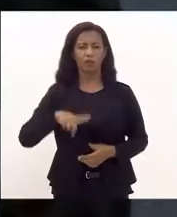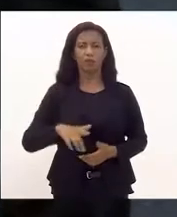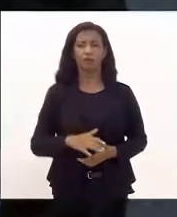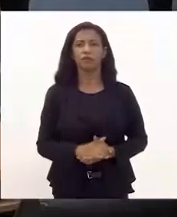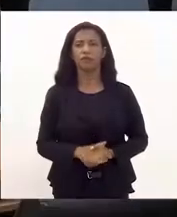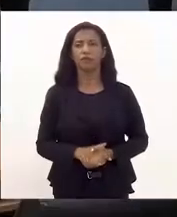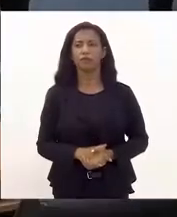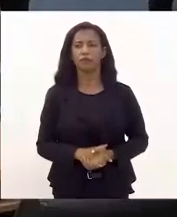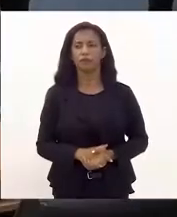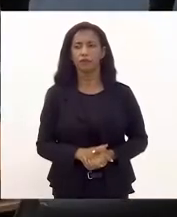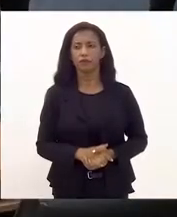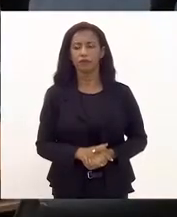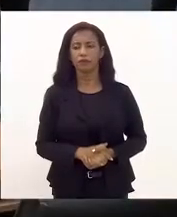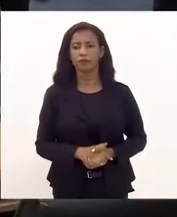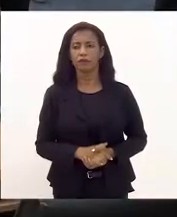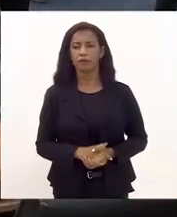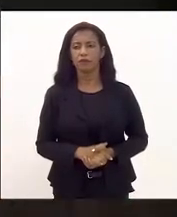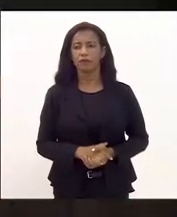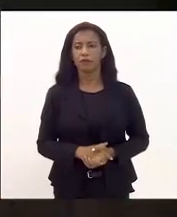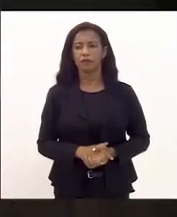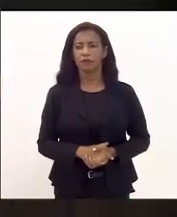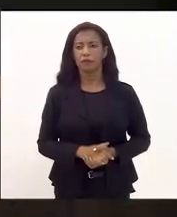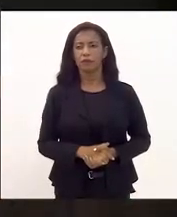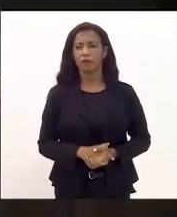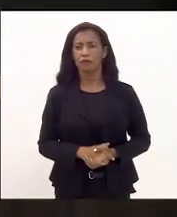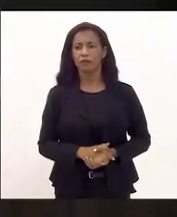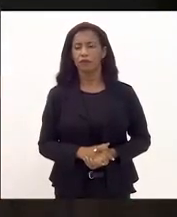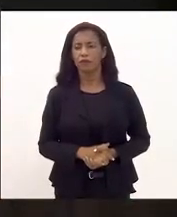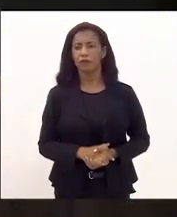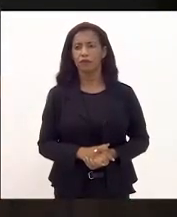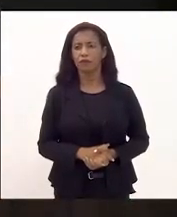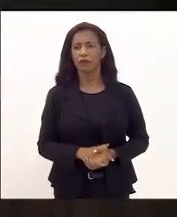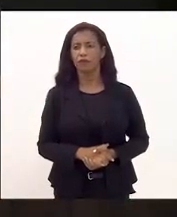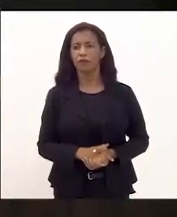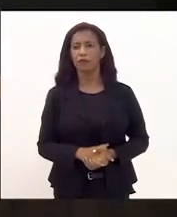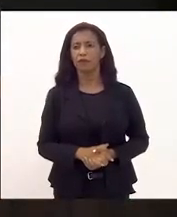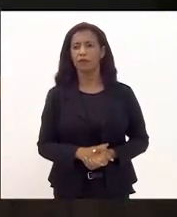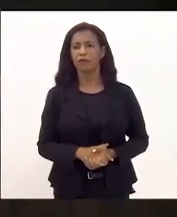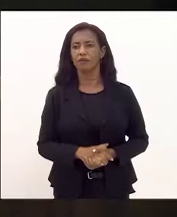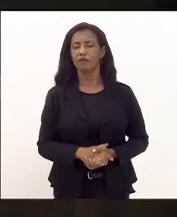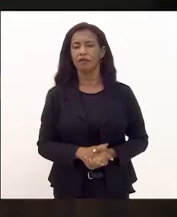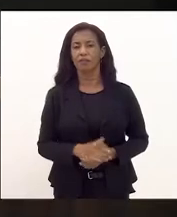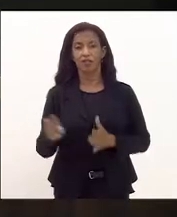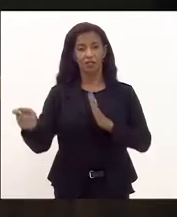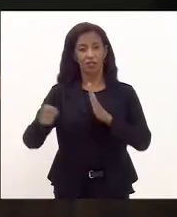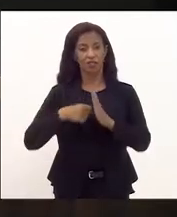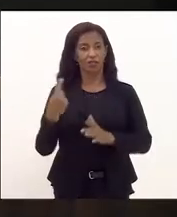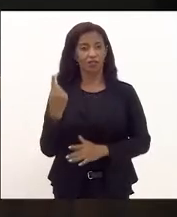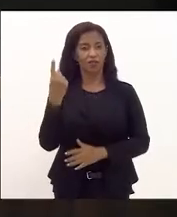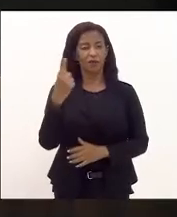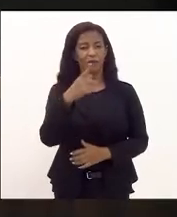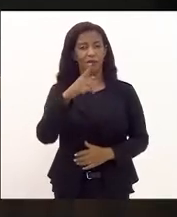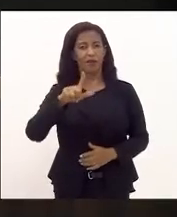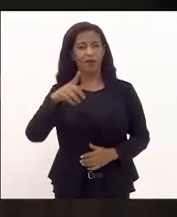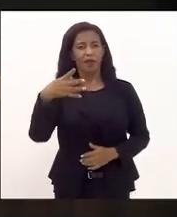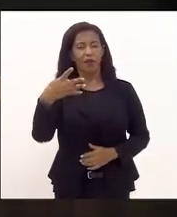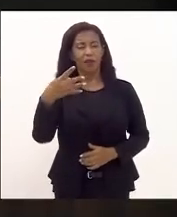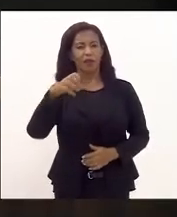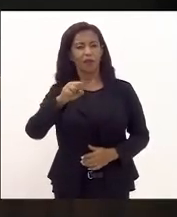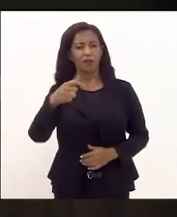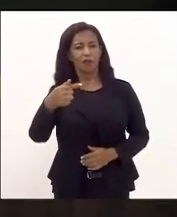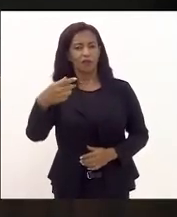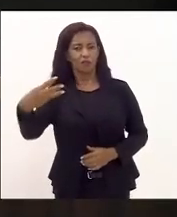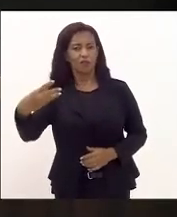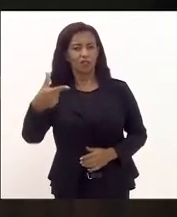obrigada, presidente. Anuncio. Em regime de urgência e discussão única, projeto de lei 4873